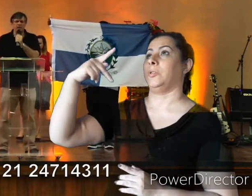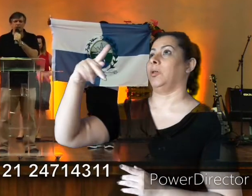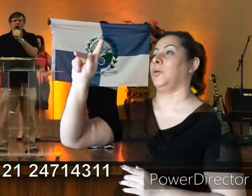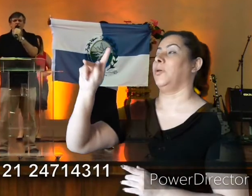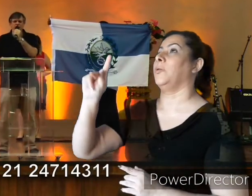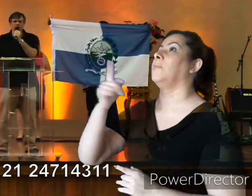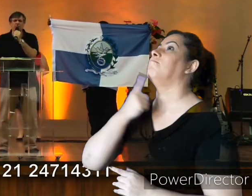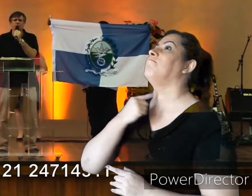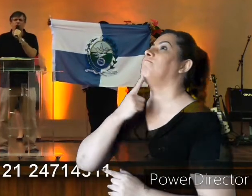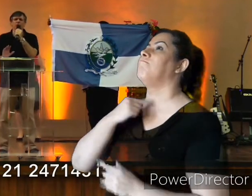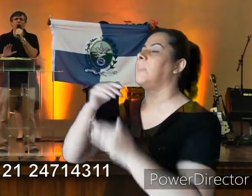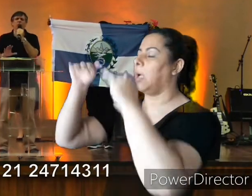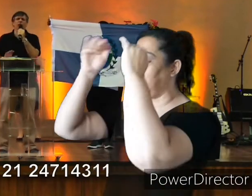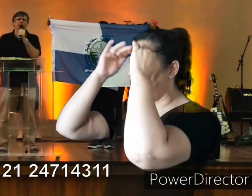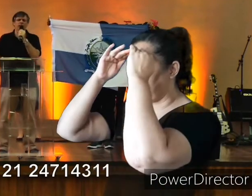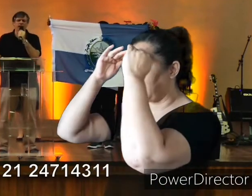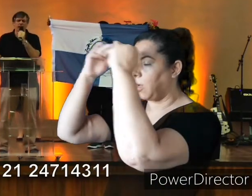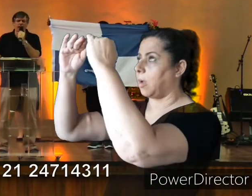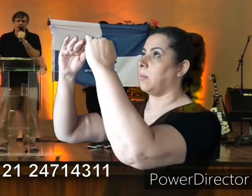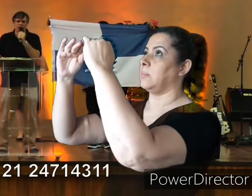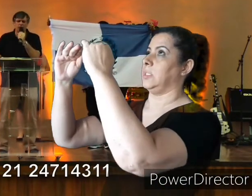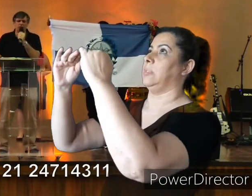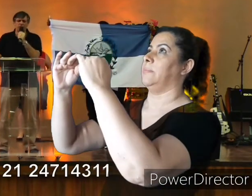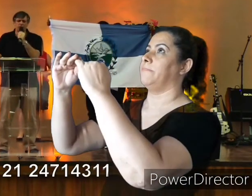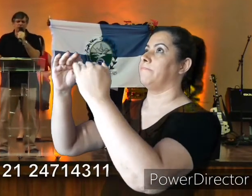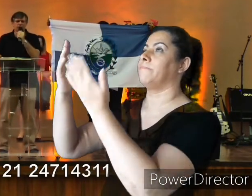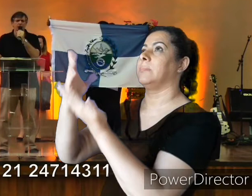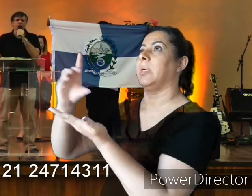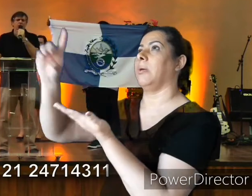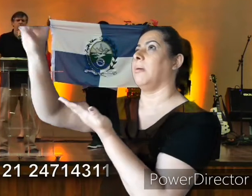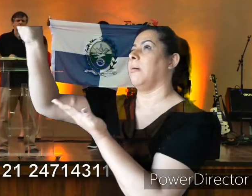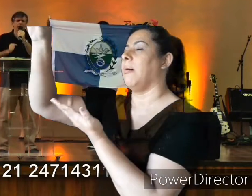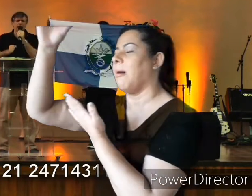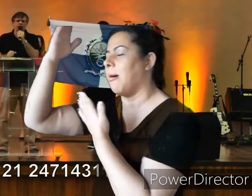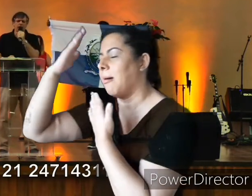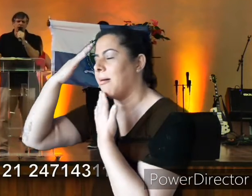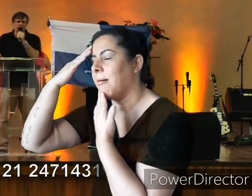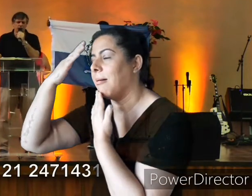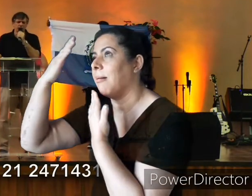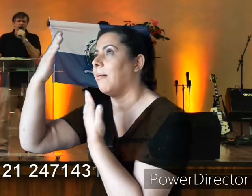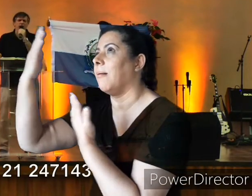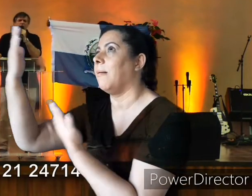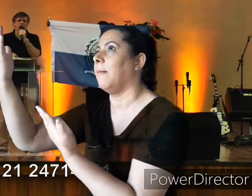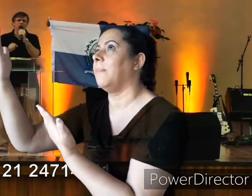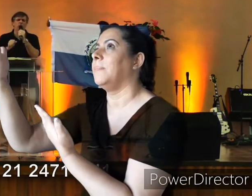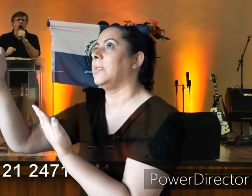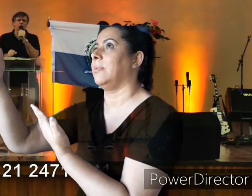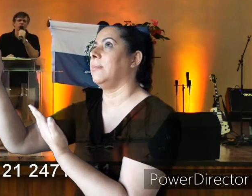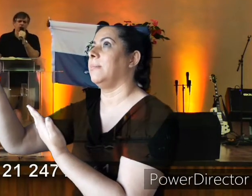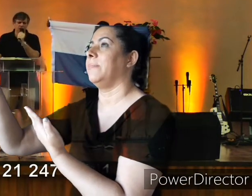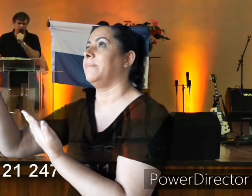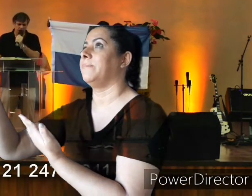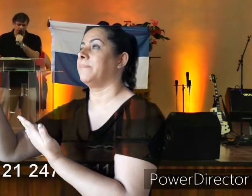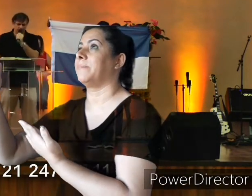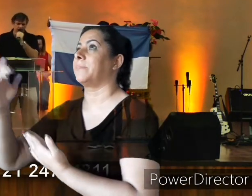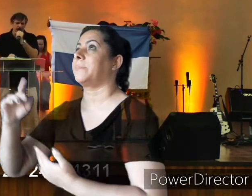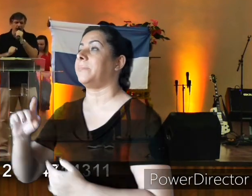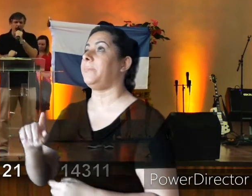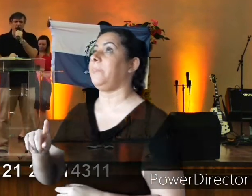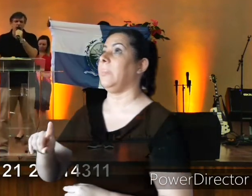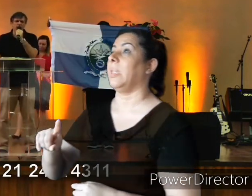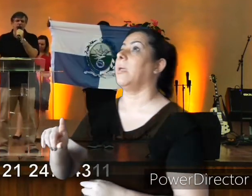mais tarde será a porção dobrada derramada sobre nós. Nós Te agradecemos em nome de